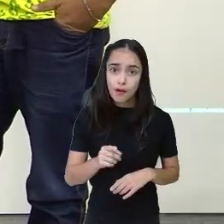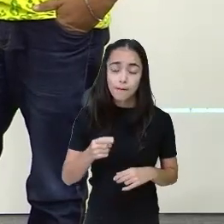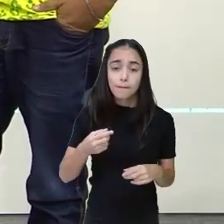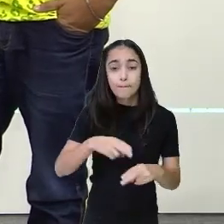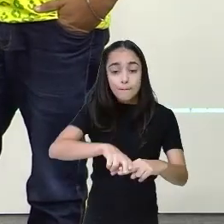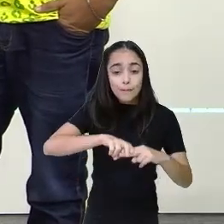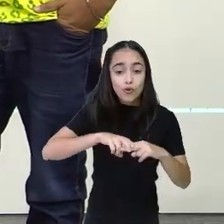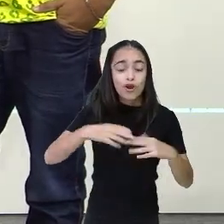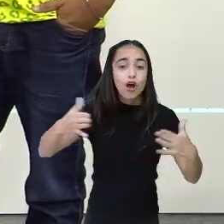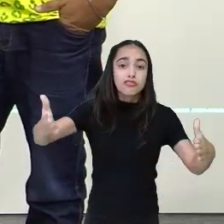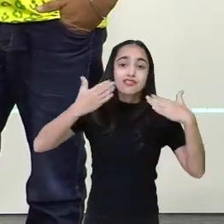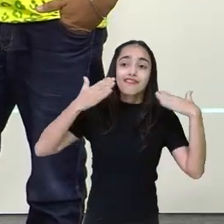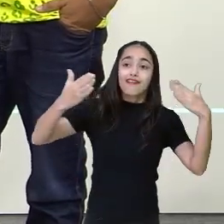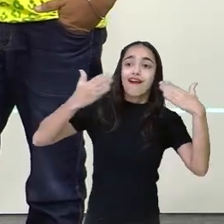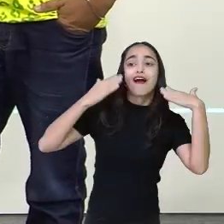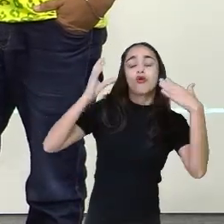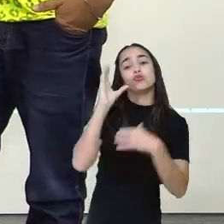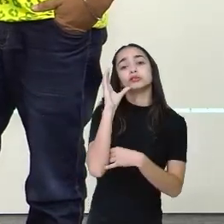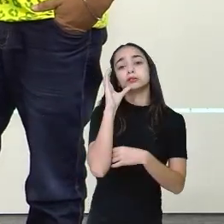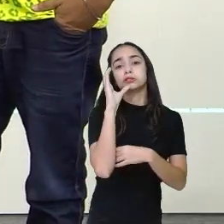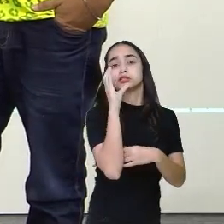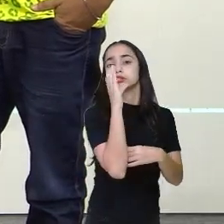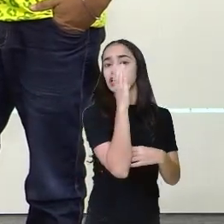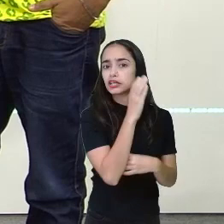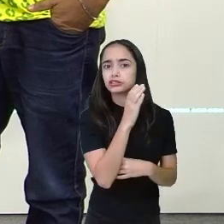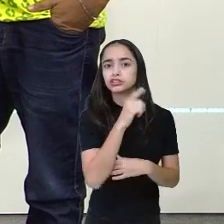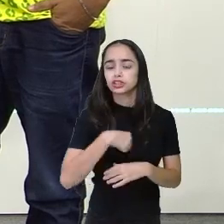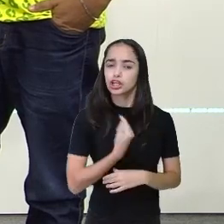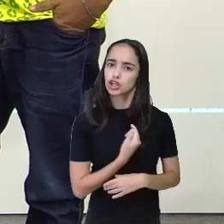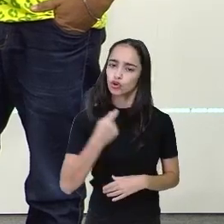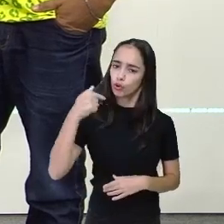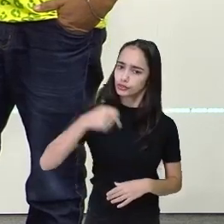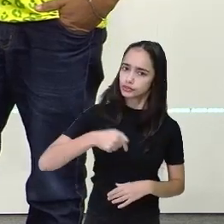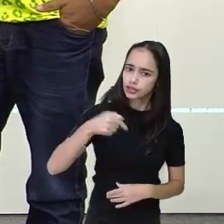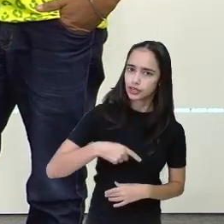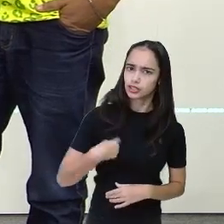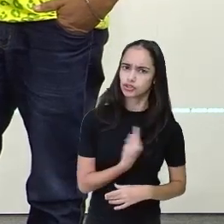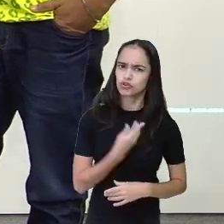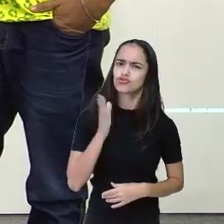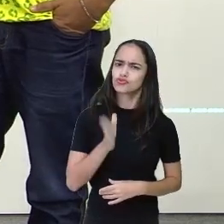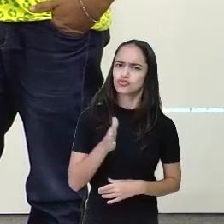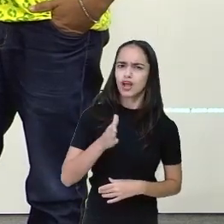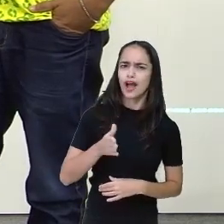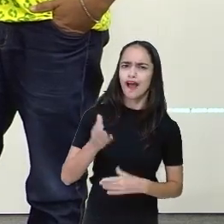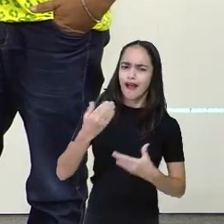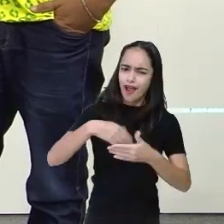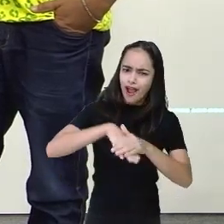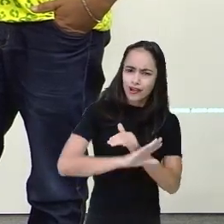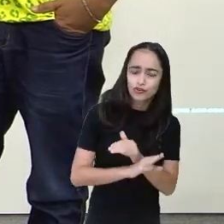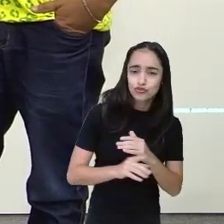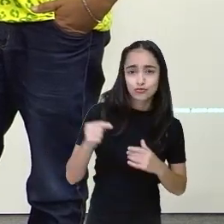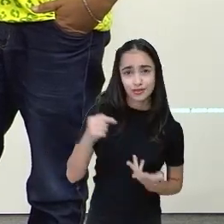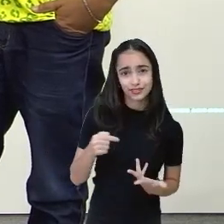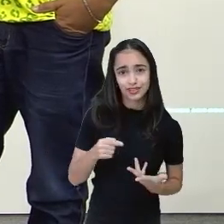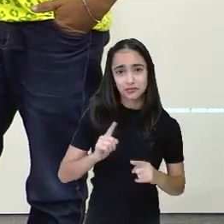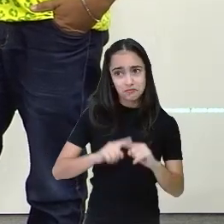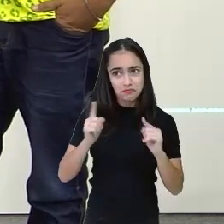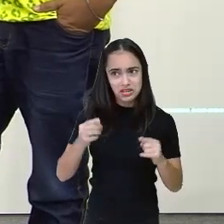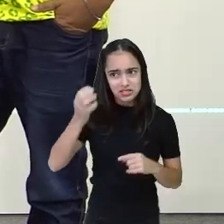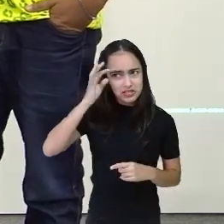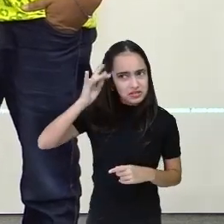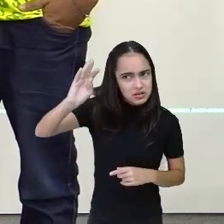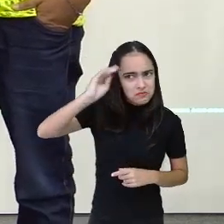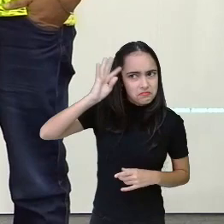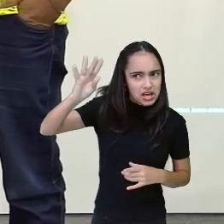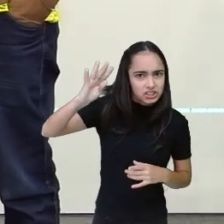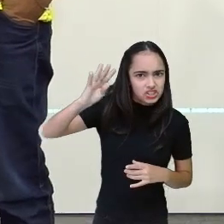gente que, como eu falei, aqui do Nordeste, a gente já está acostumado com esse verão quente, mas aí um verão de 50 graus